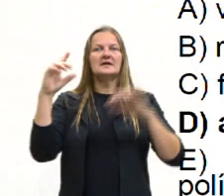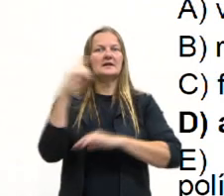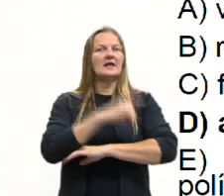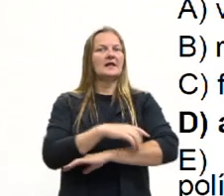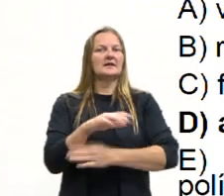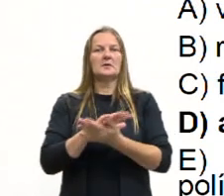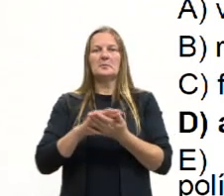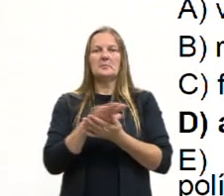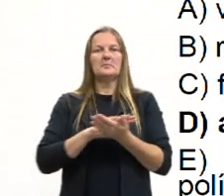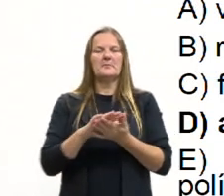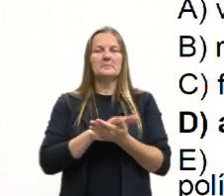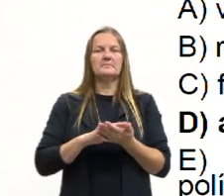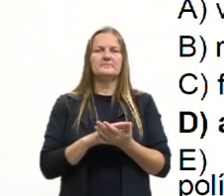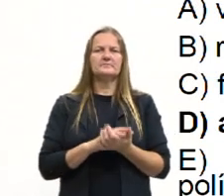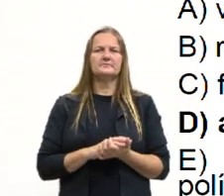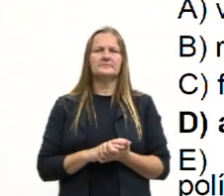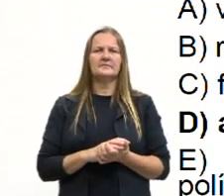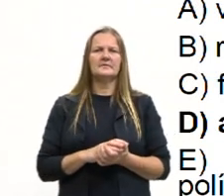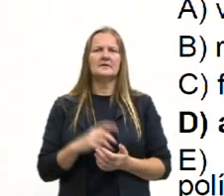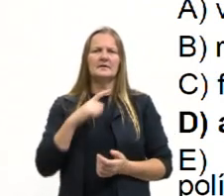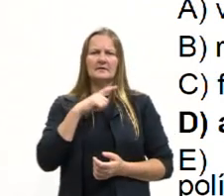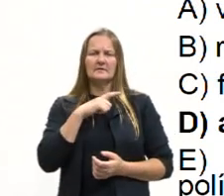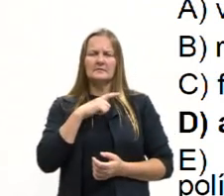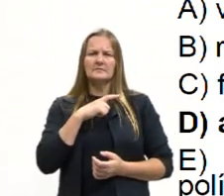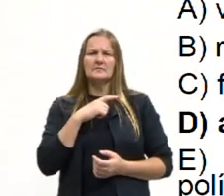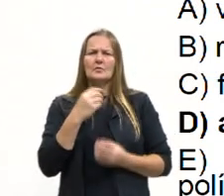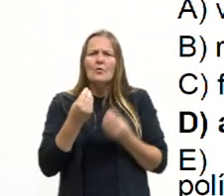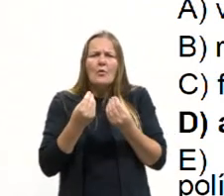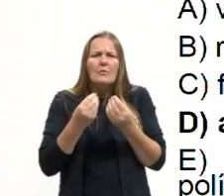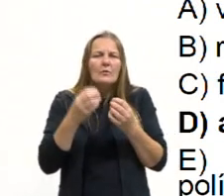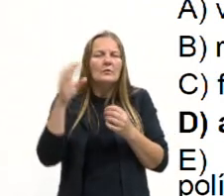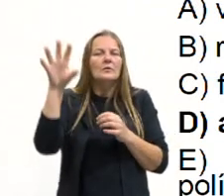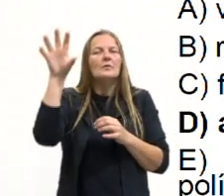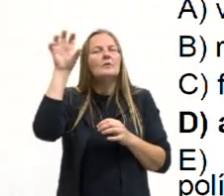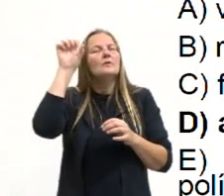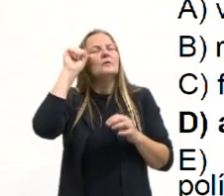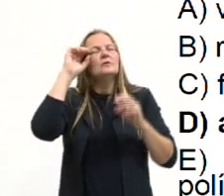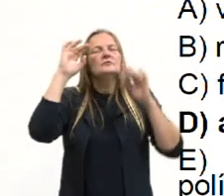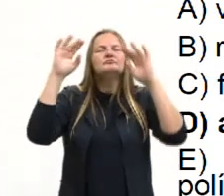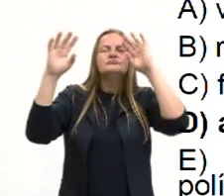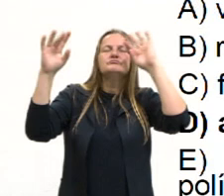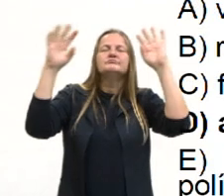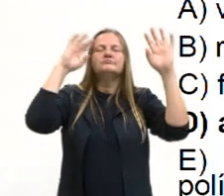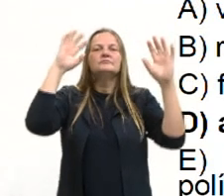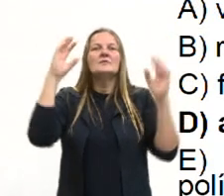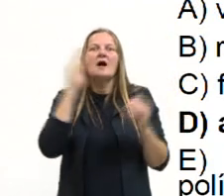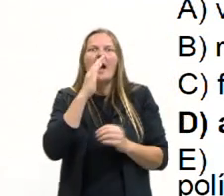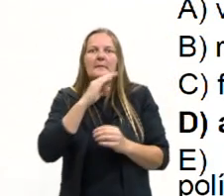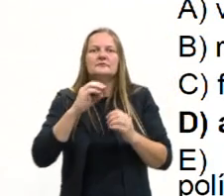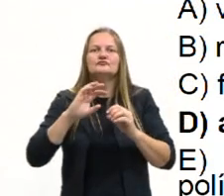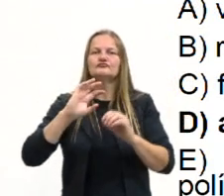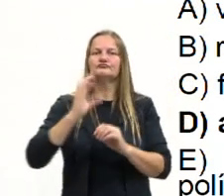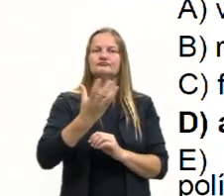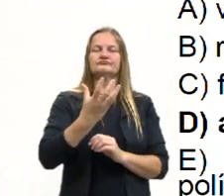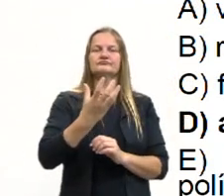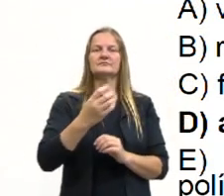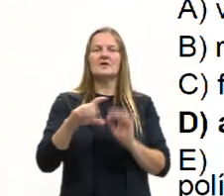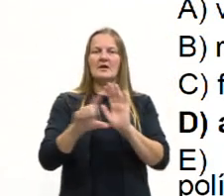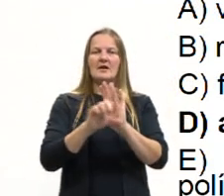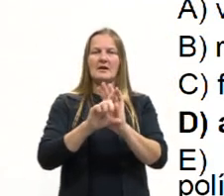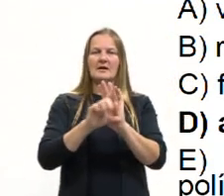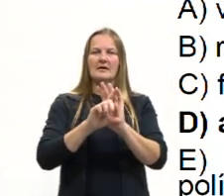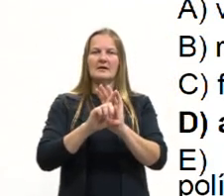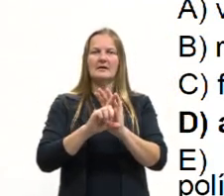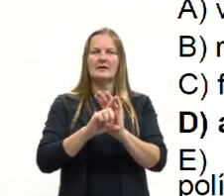não é com o nome sumários e por meio de intuições rápidas que se pode chegar a descobrir as leis